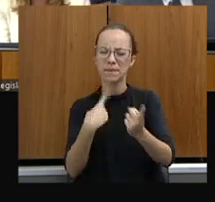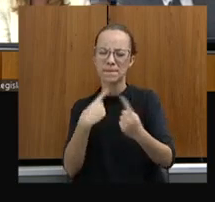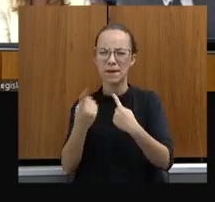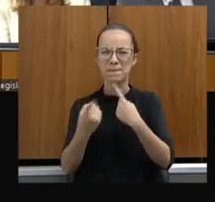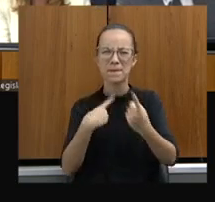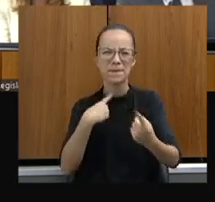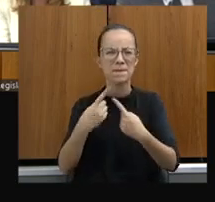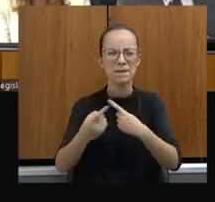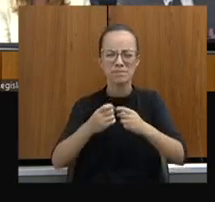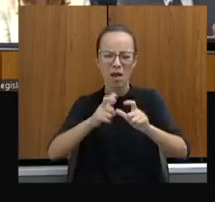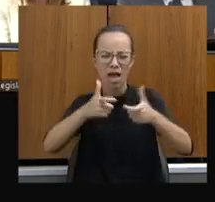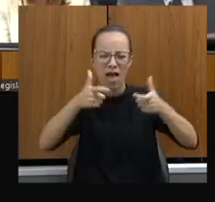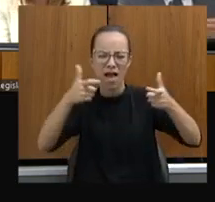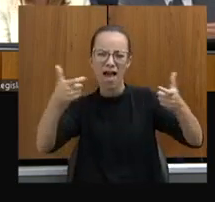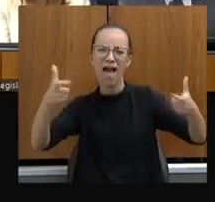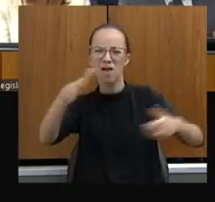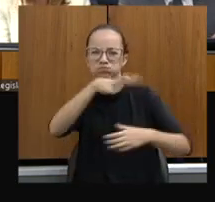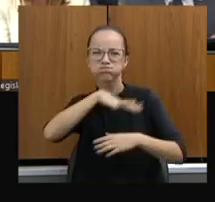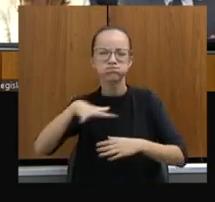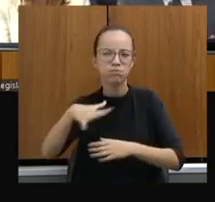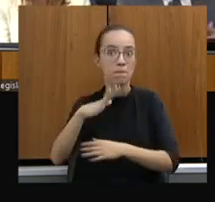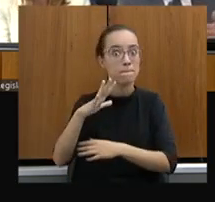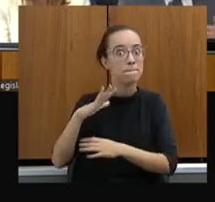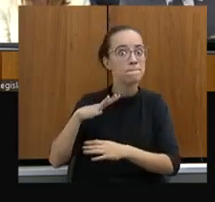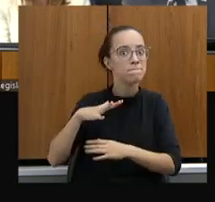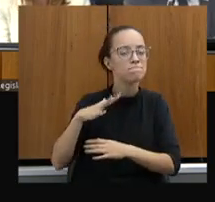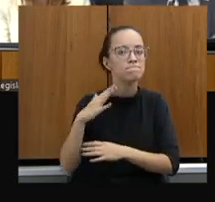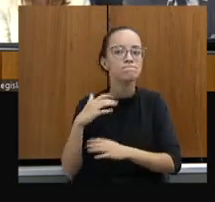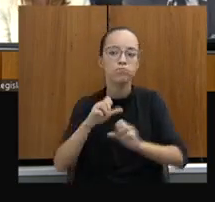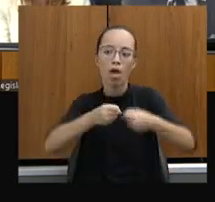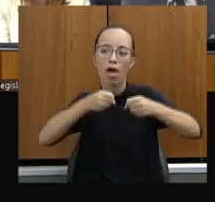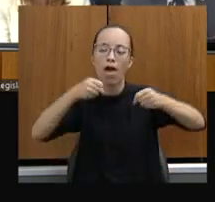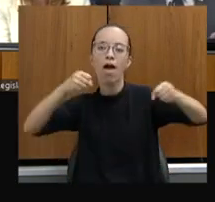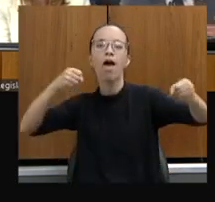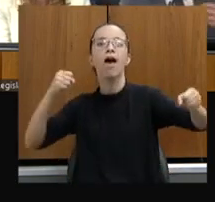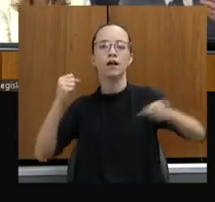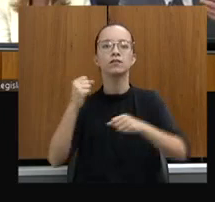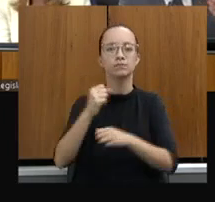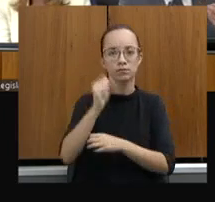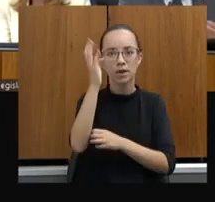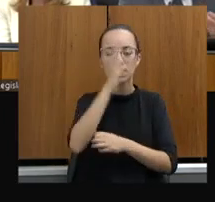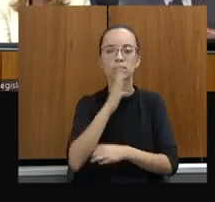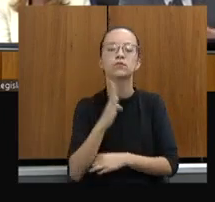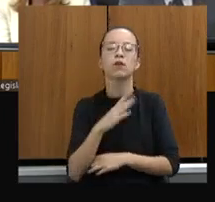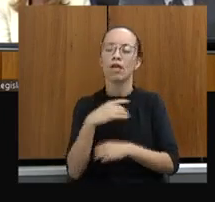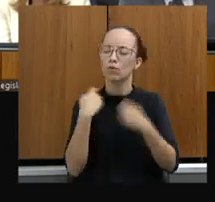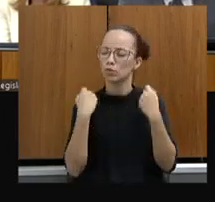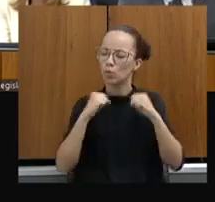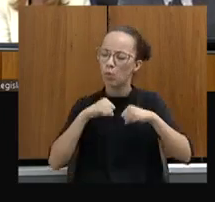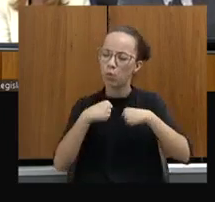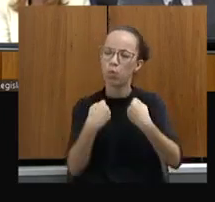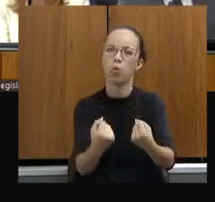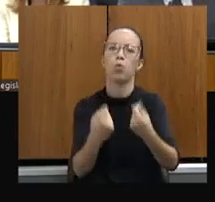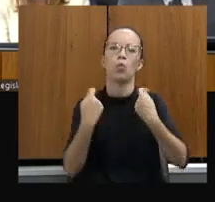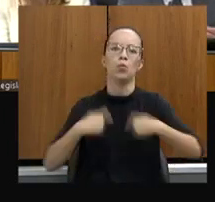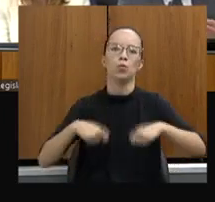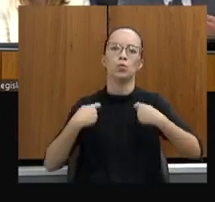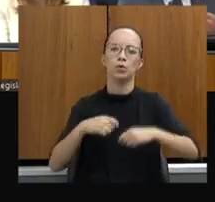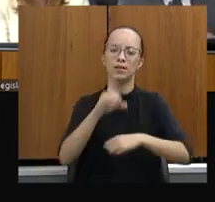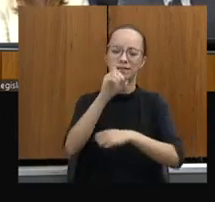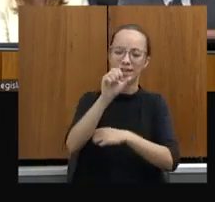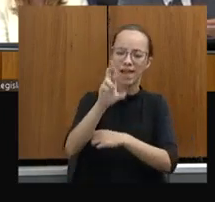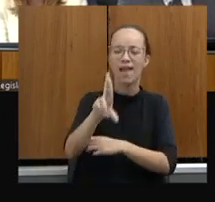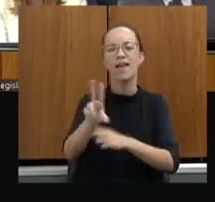né demanda muito esforço demanda muita atenção muito esforço de manutenção do